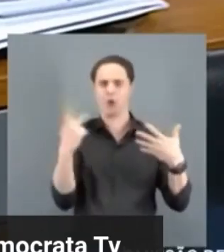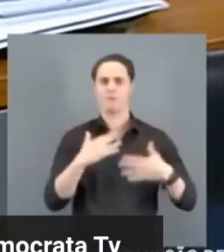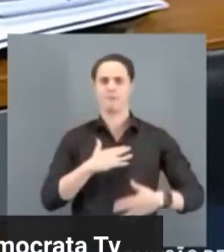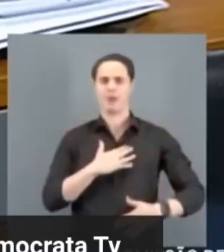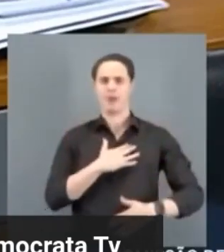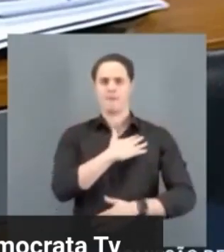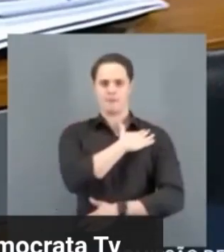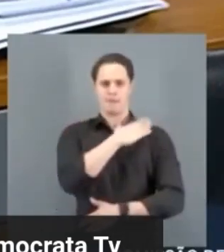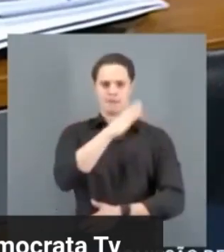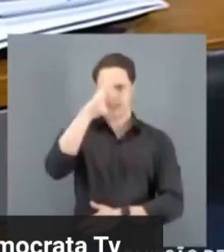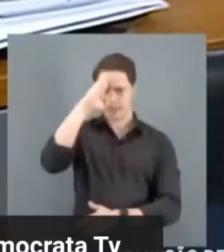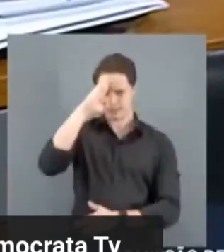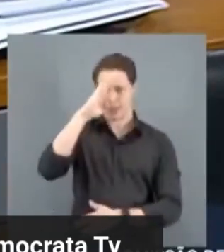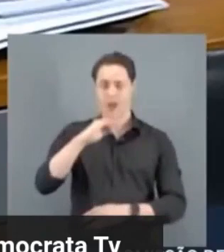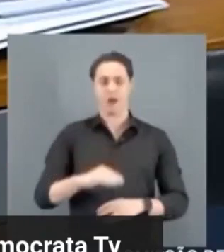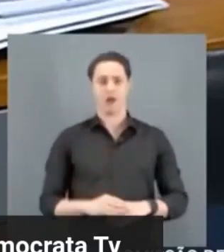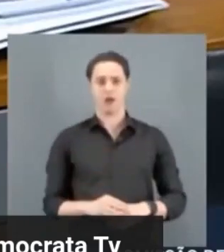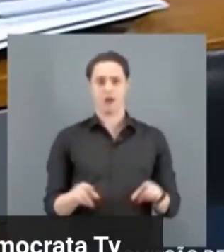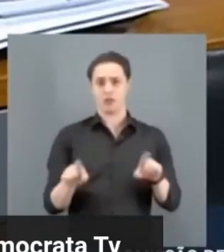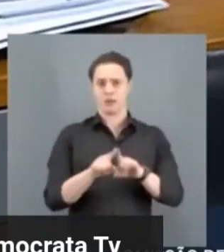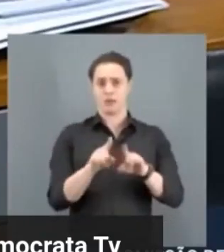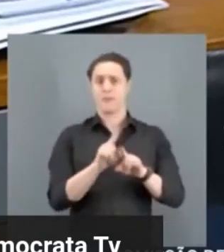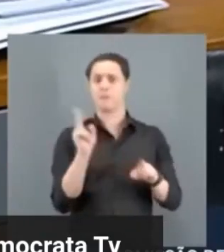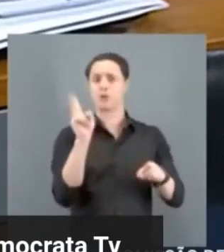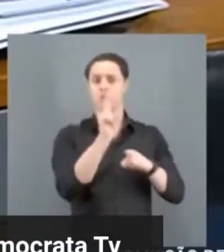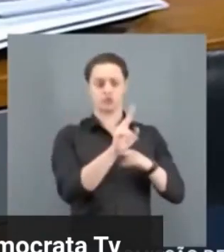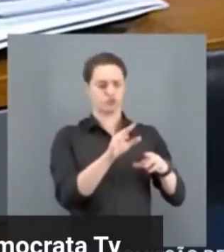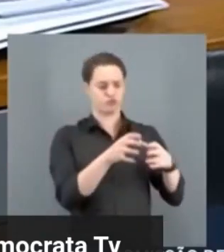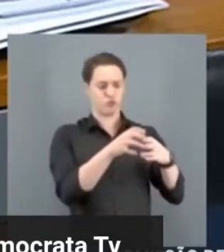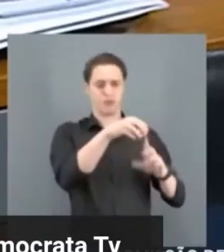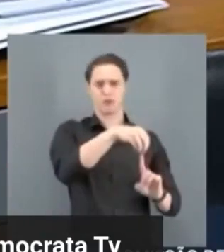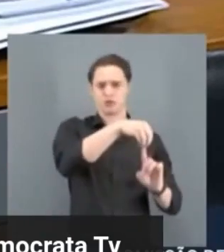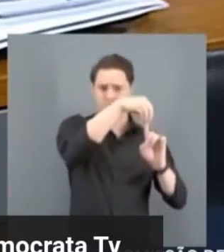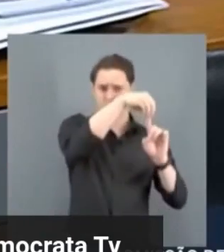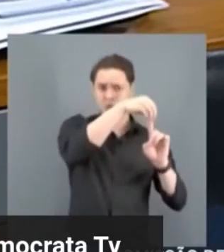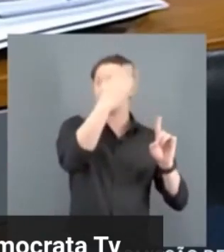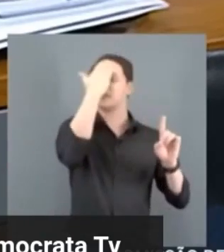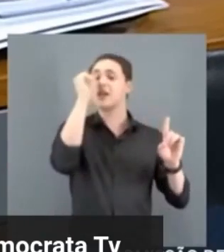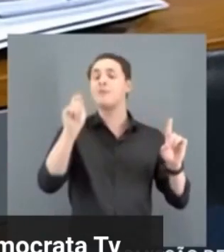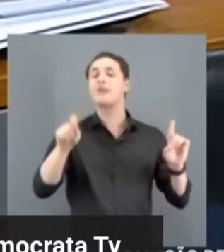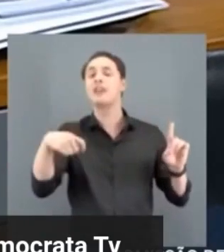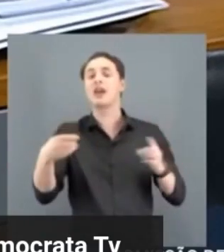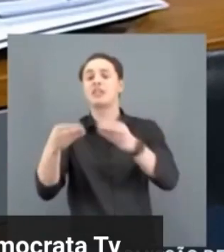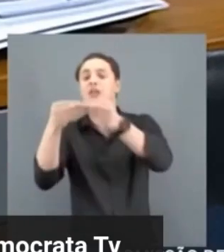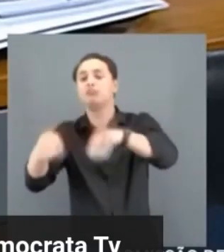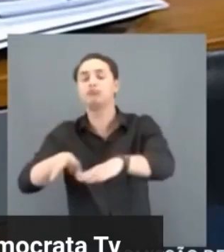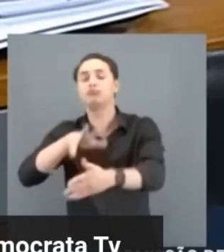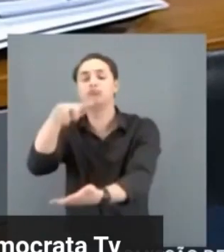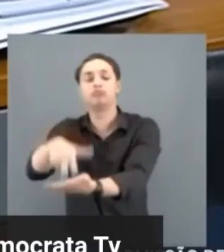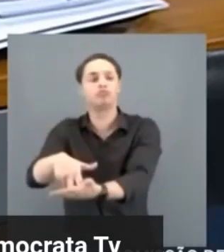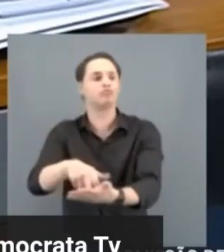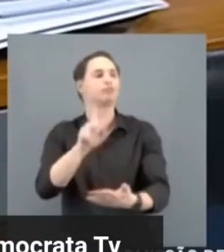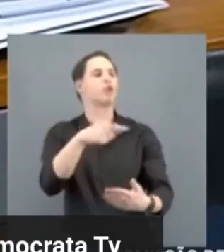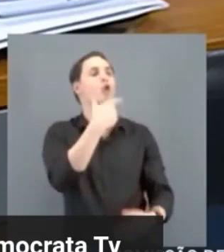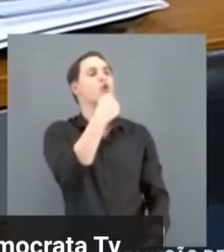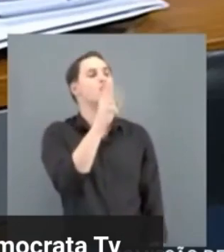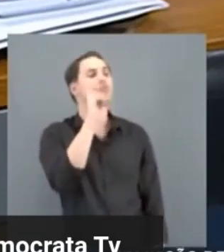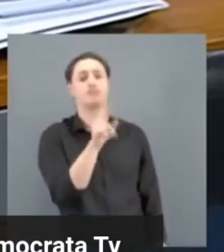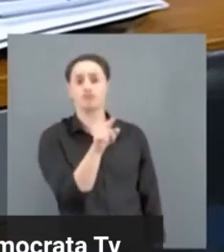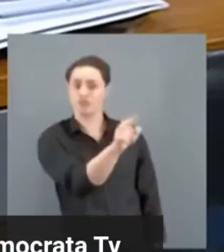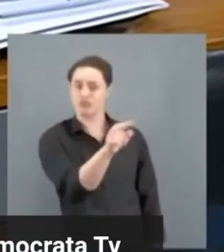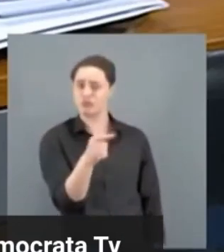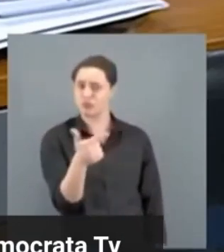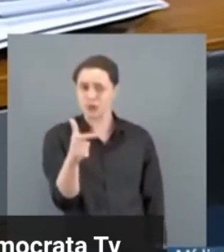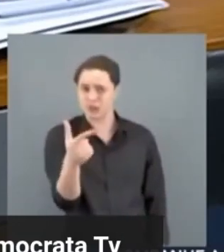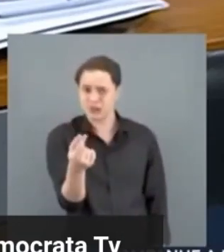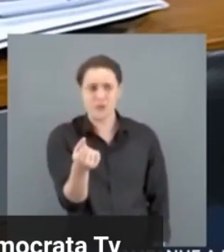militares, é proteger o primeiro escalão. Sabe quem está rodando, seu Bedim? É o senhor, que não tem dinheiro. O